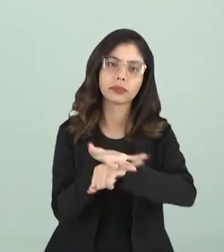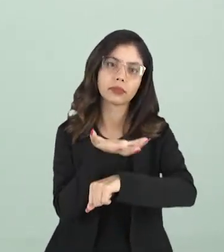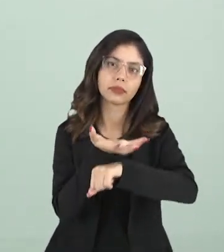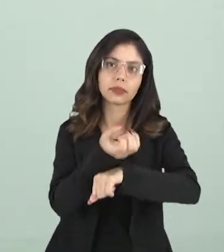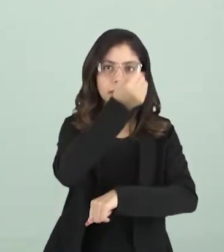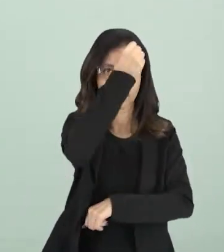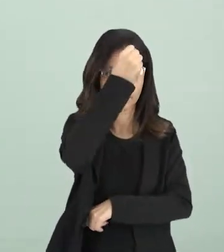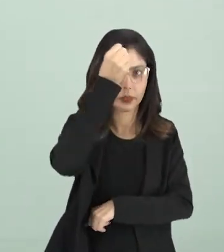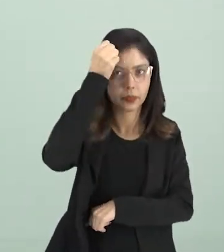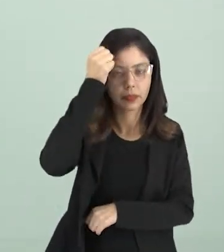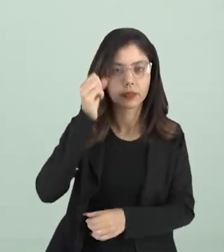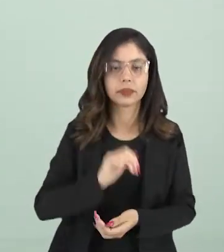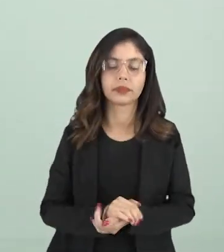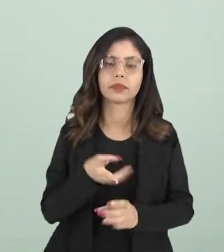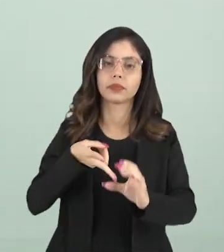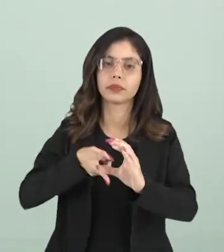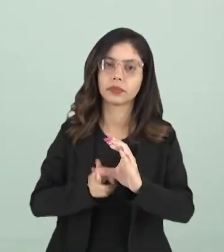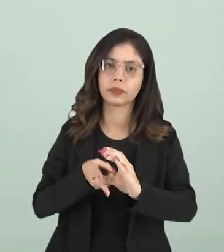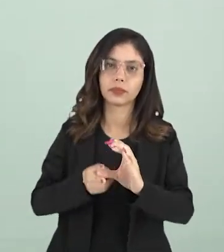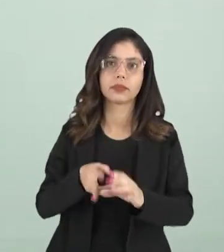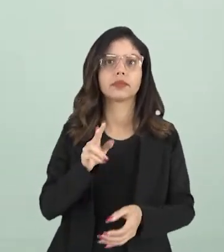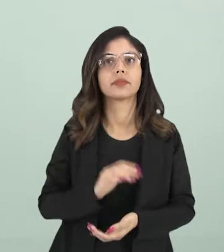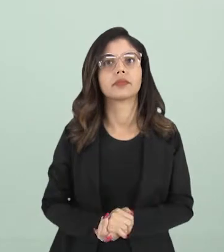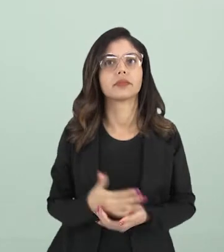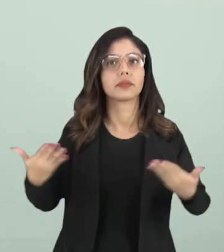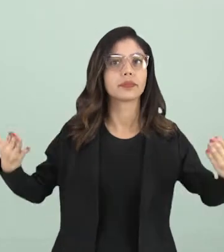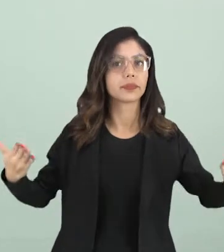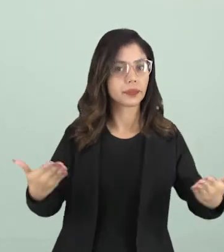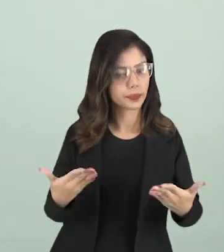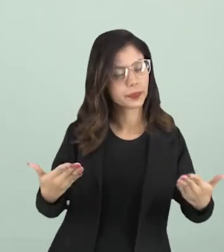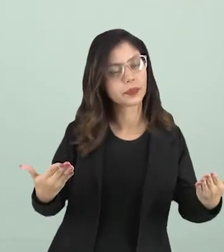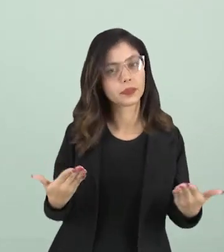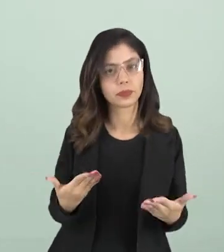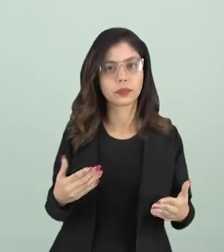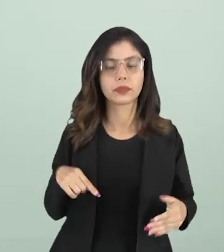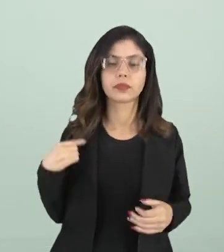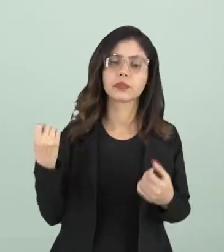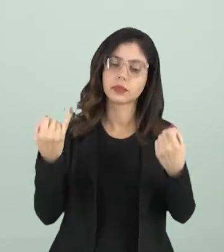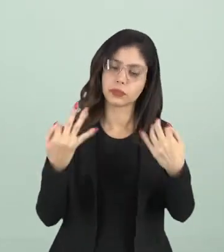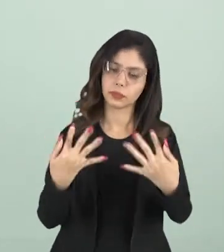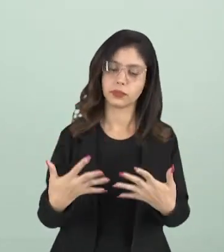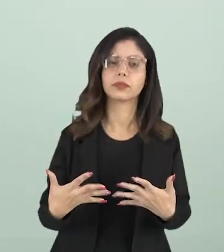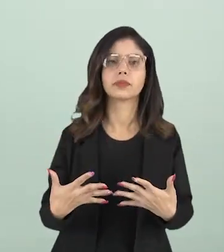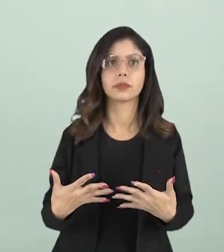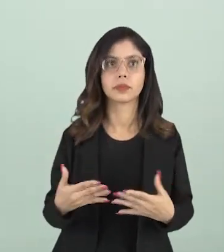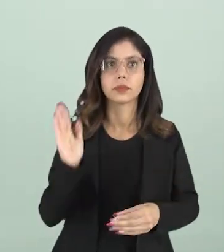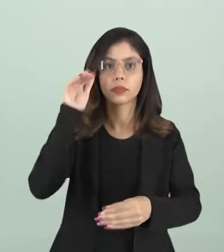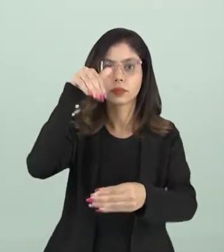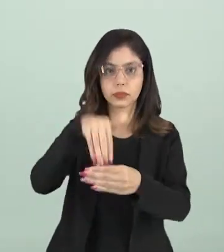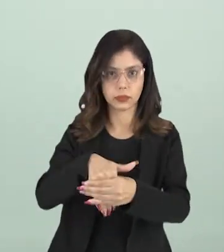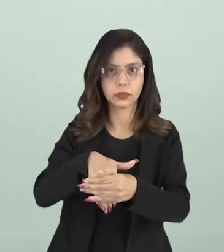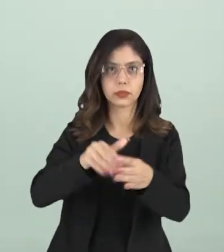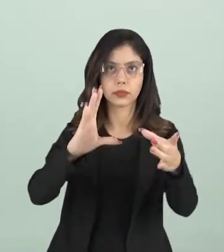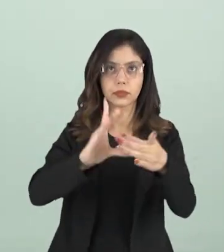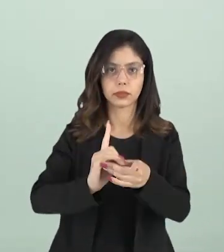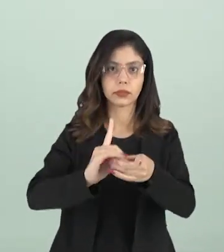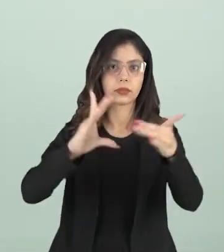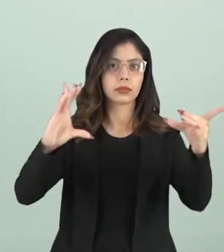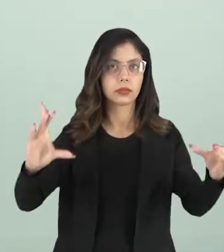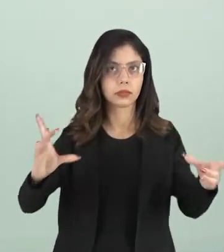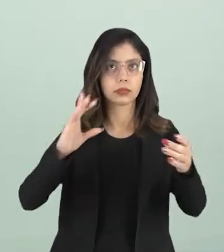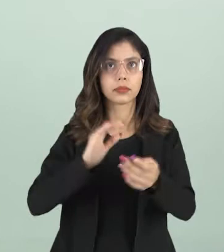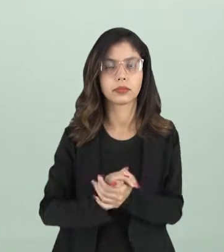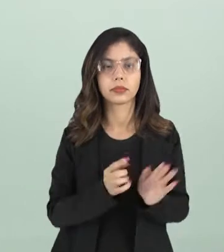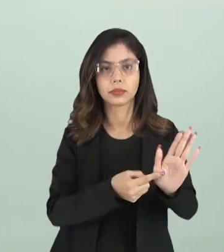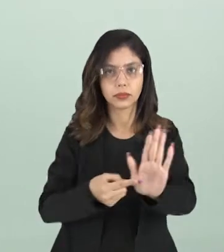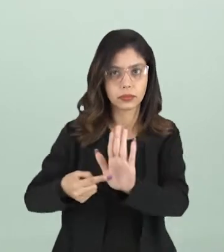desta videoaula é Sociologia e hoje nós iremos tratar a respeito do voto e da